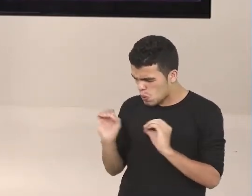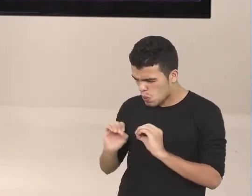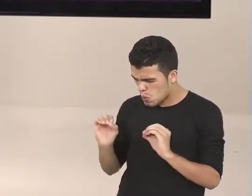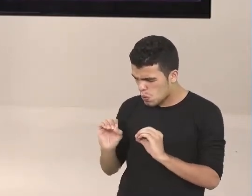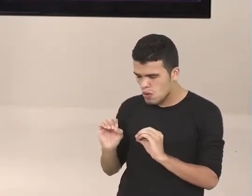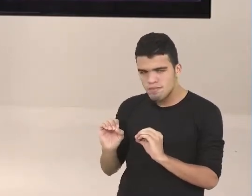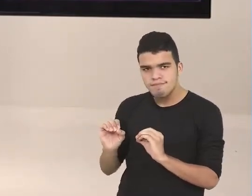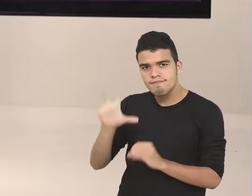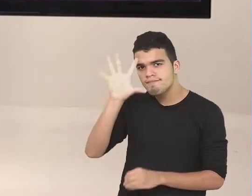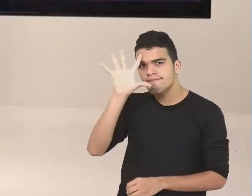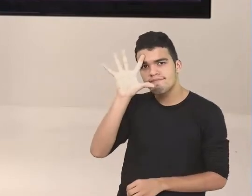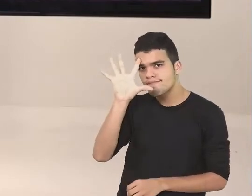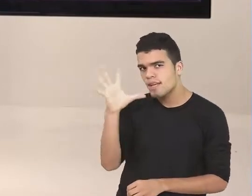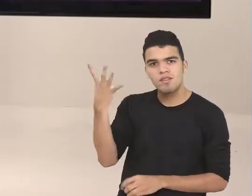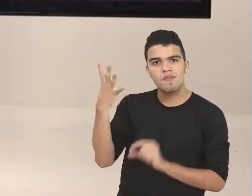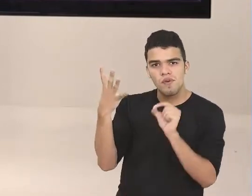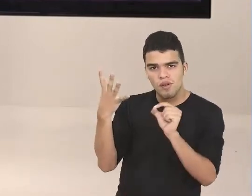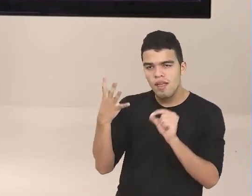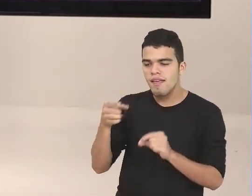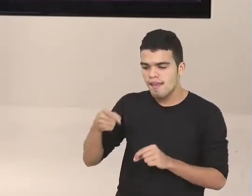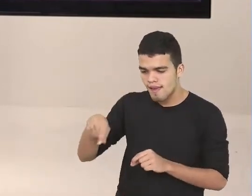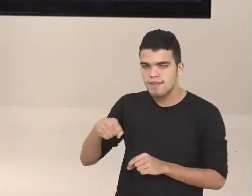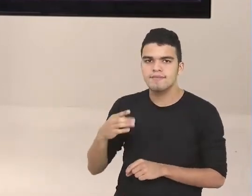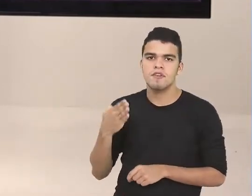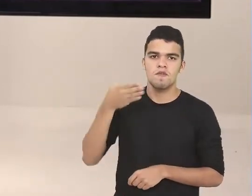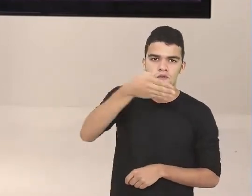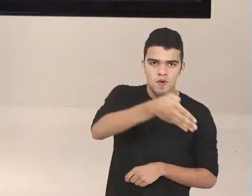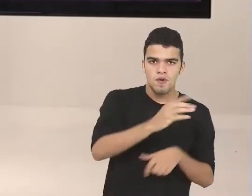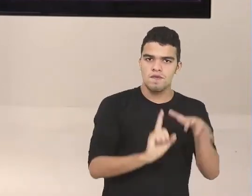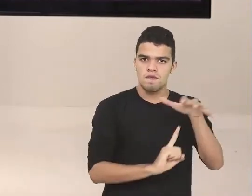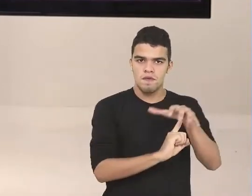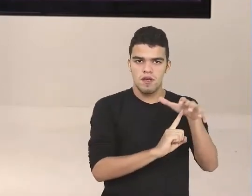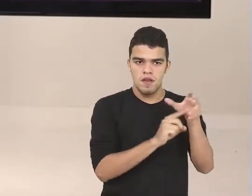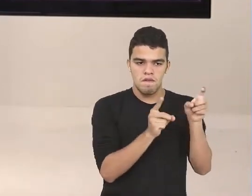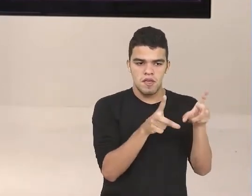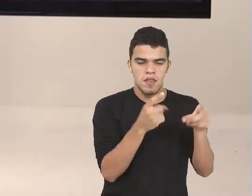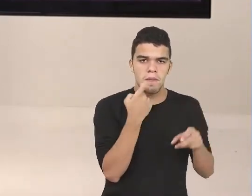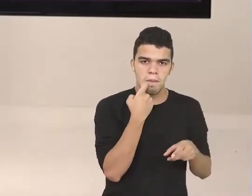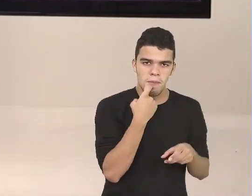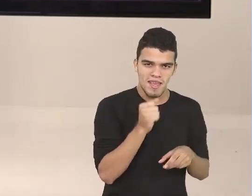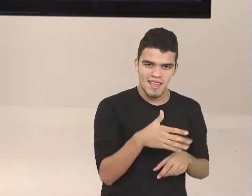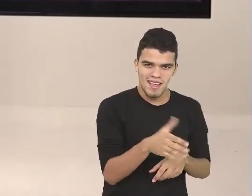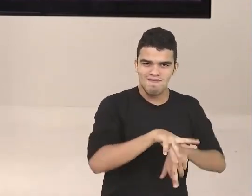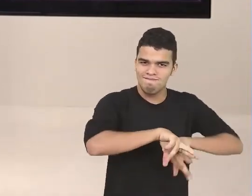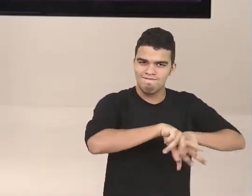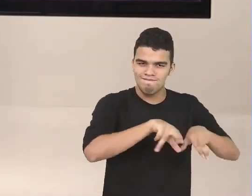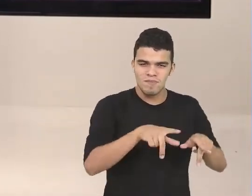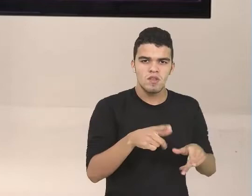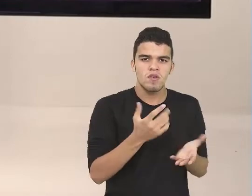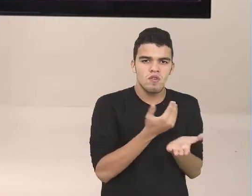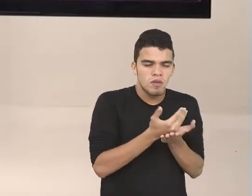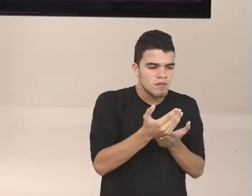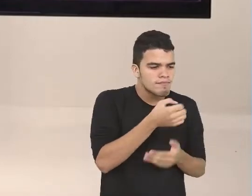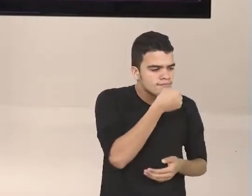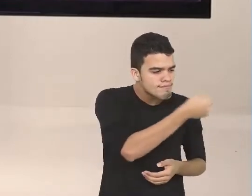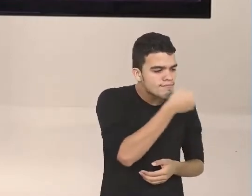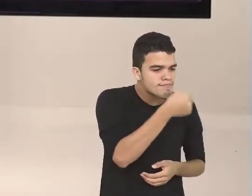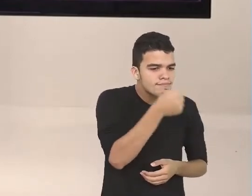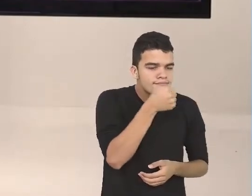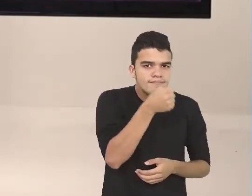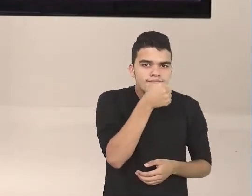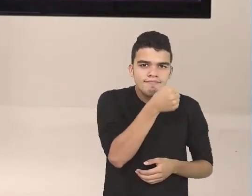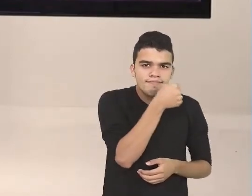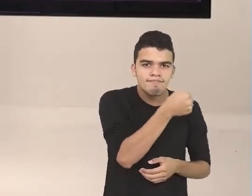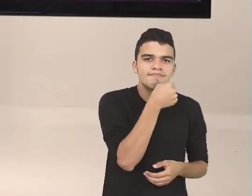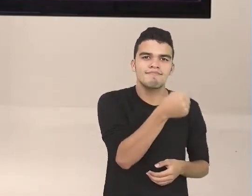eles resolveram fazer? Eles voltaram ao mercado e começaram a fazer entrevistas, coletar material biológico para estudar